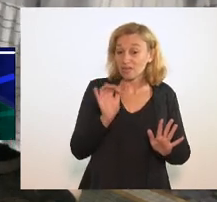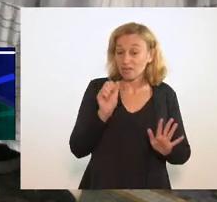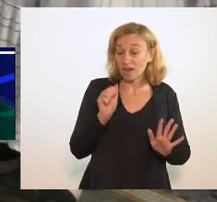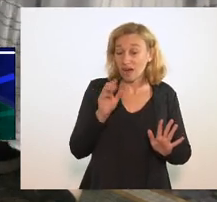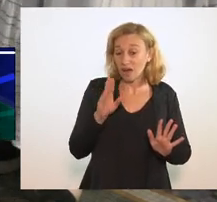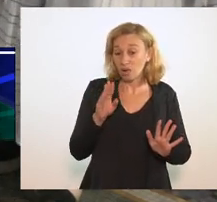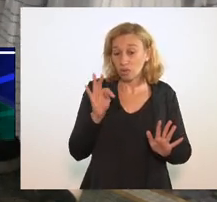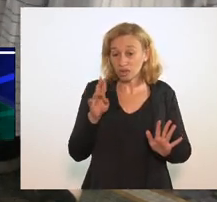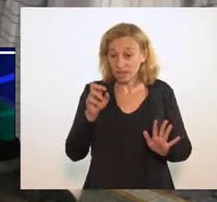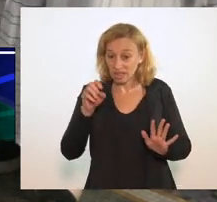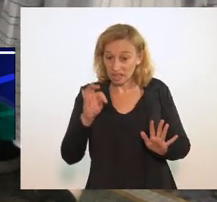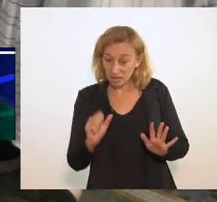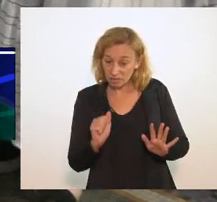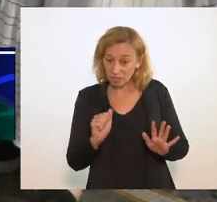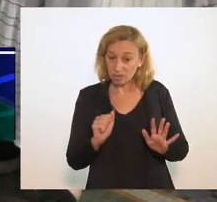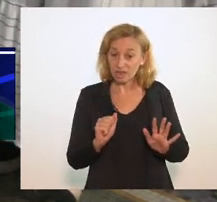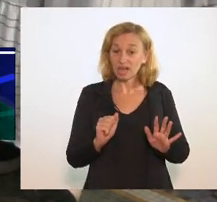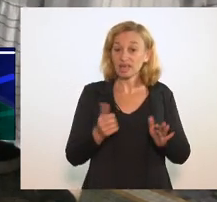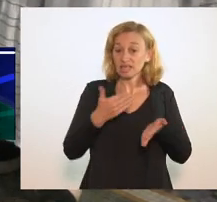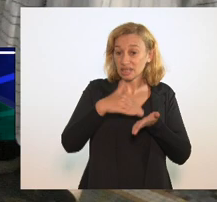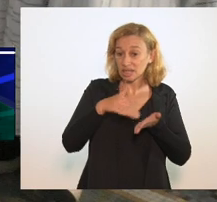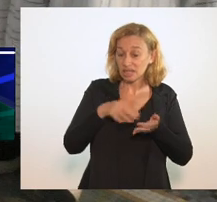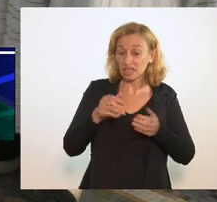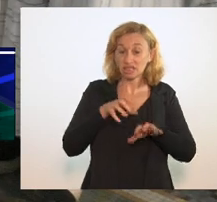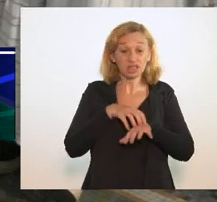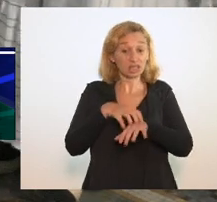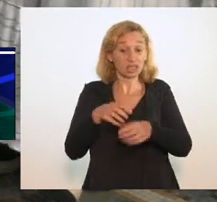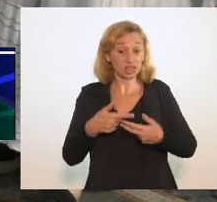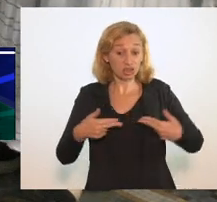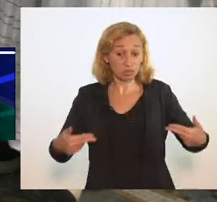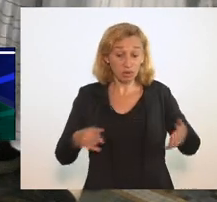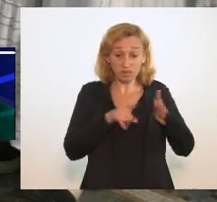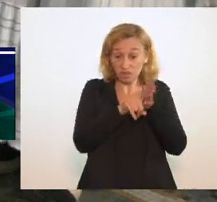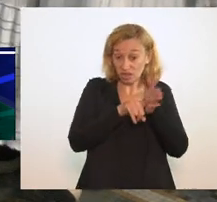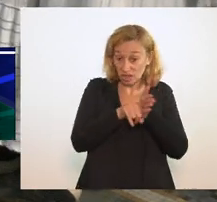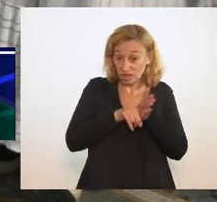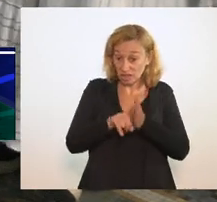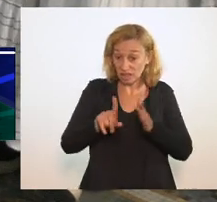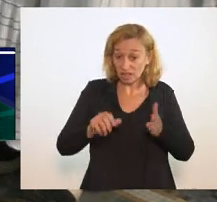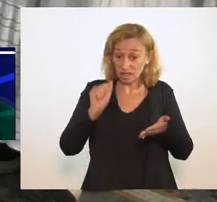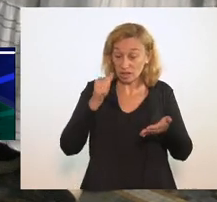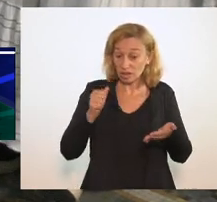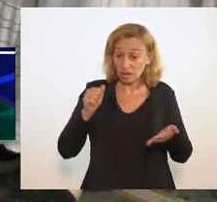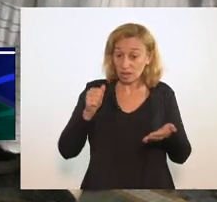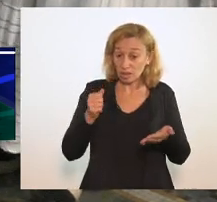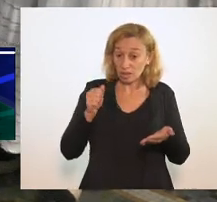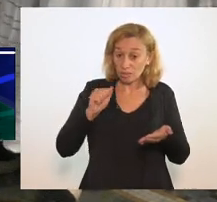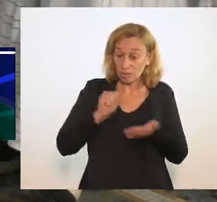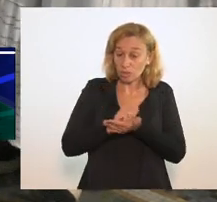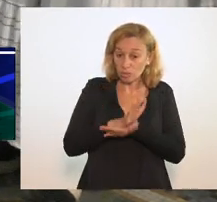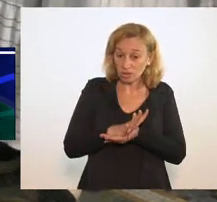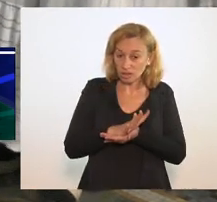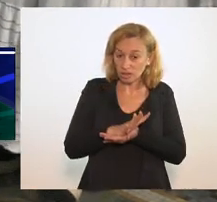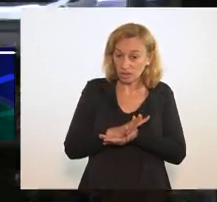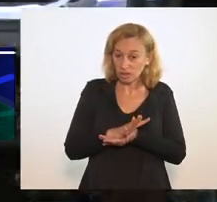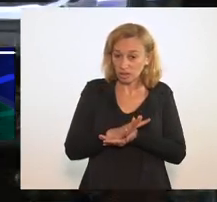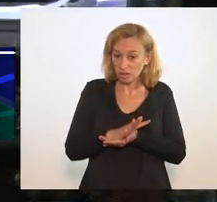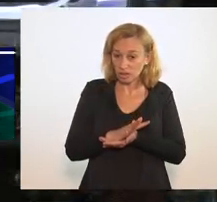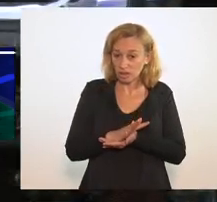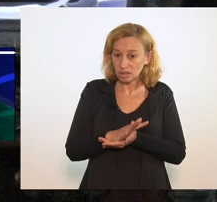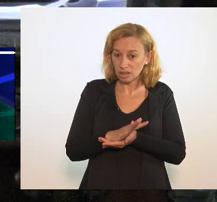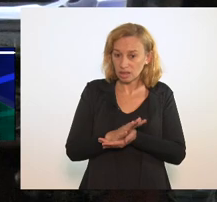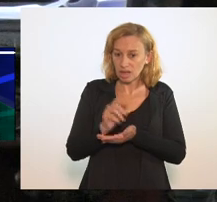de Transporte fiscalizar e aplicar... Põe a Getransp. Então, põe a agência,